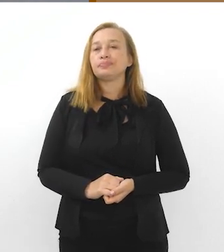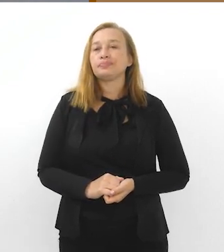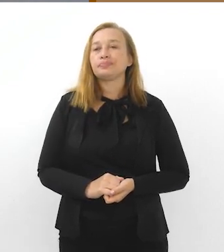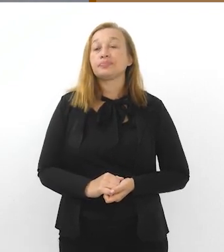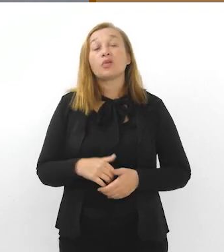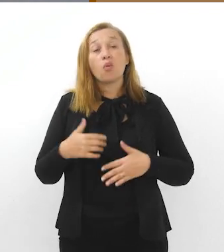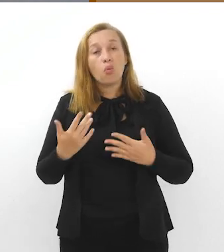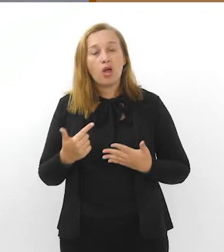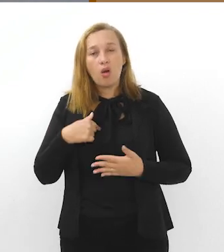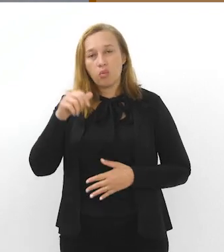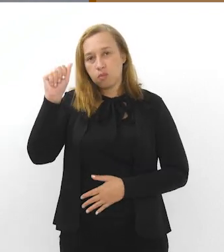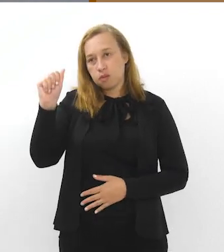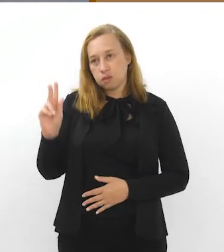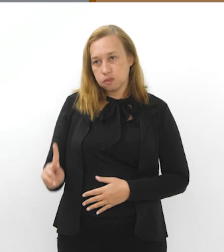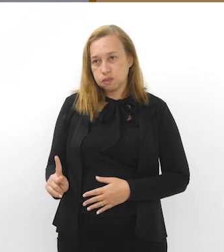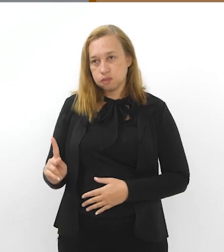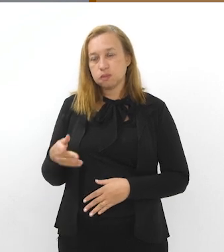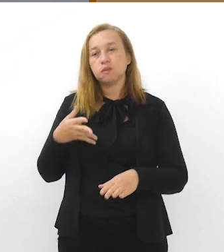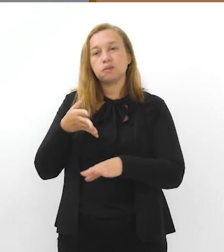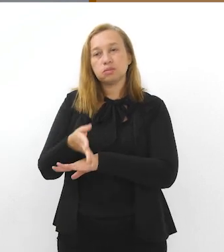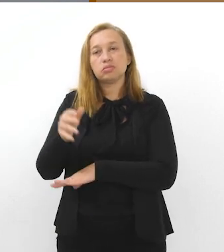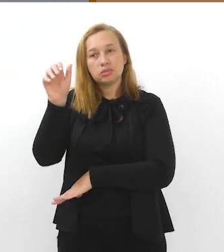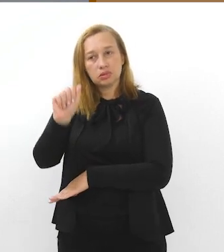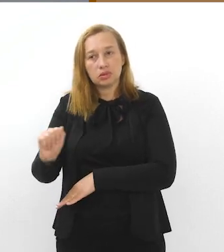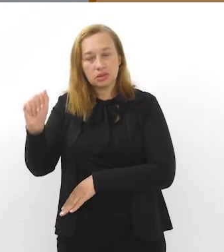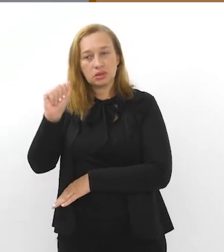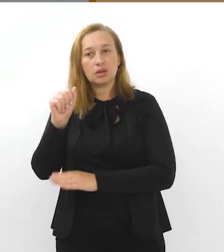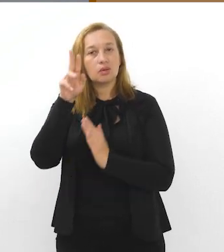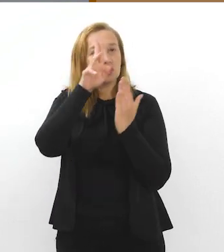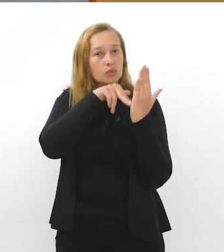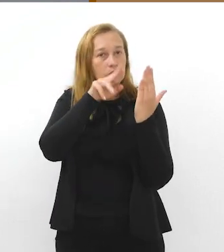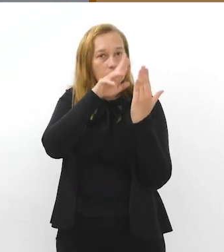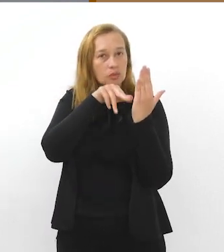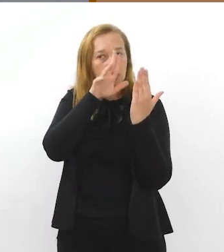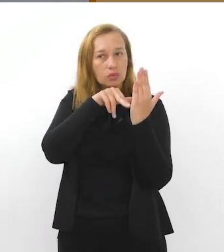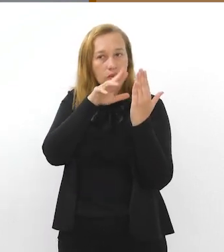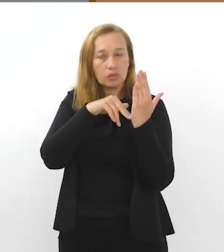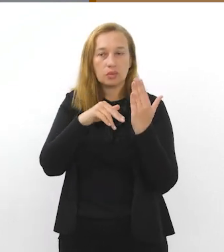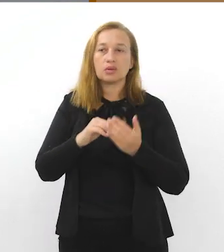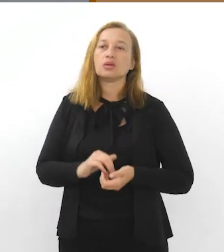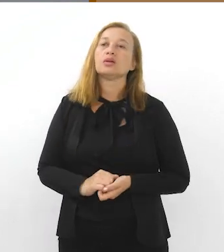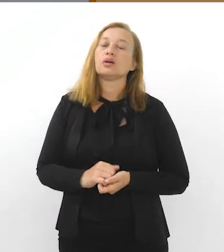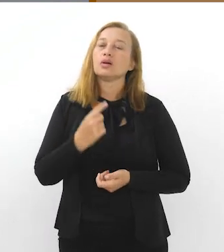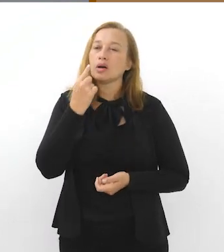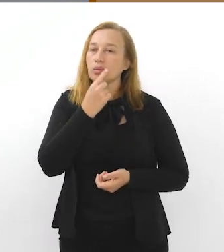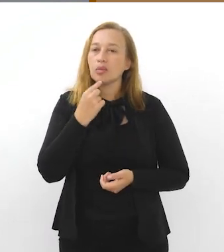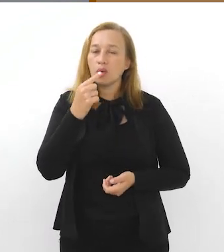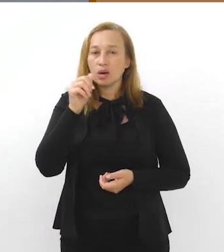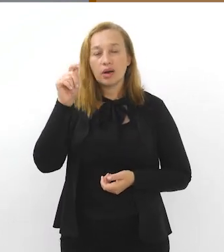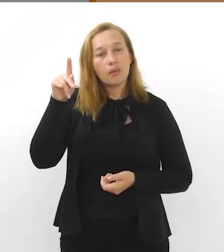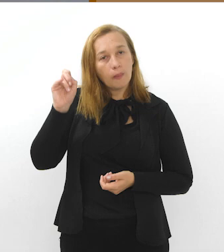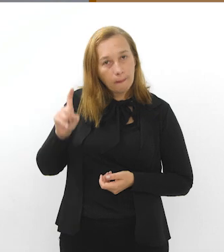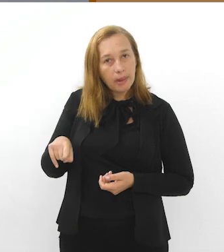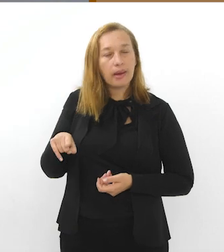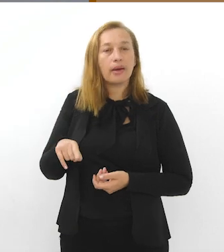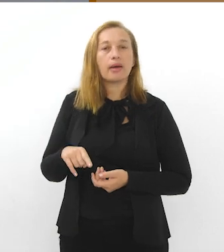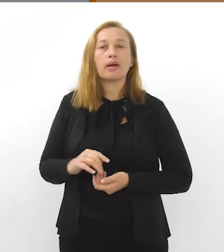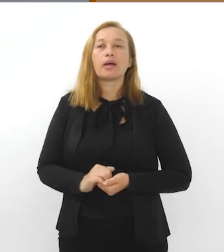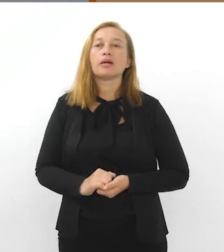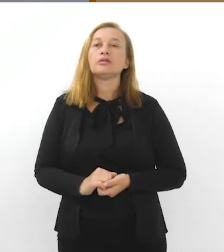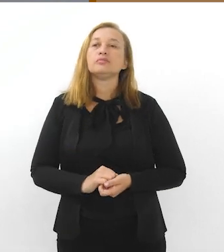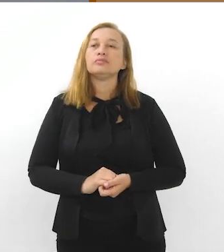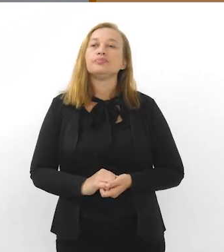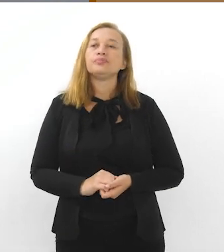daí, quando eu me aposentei, eu entrei para a Associação dos Pintores, com a boca e os pés. Eu acho que é